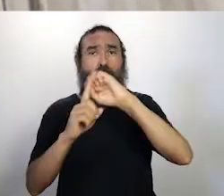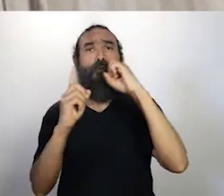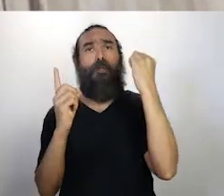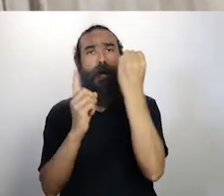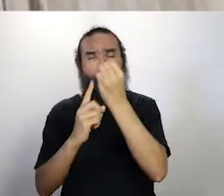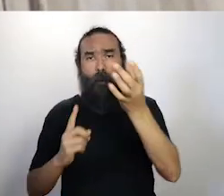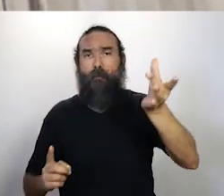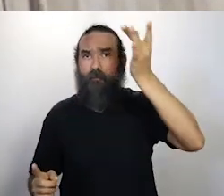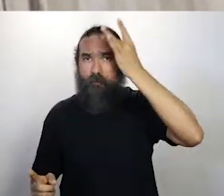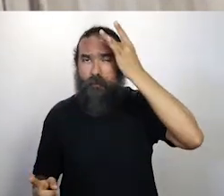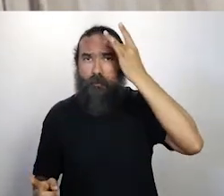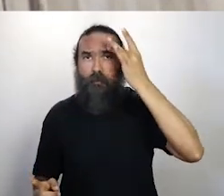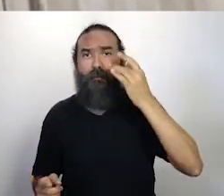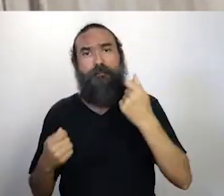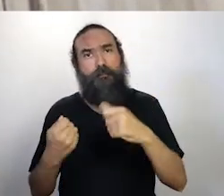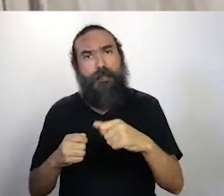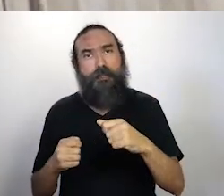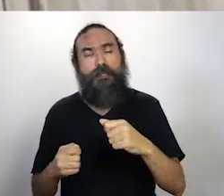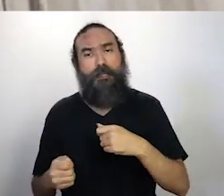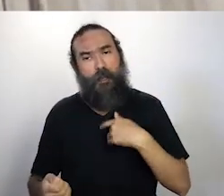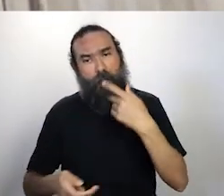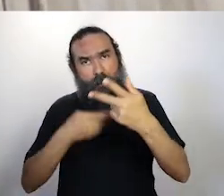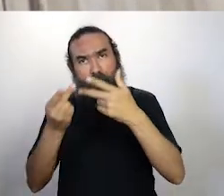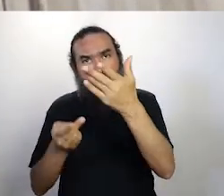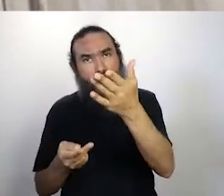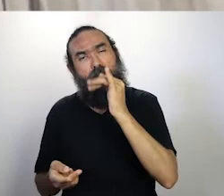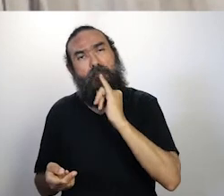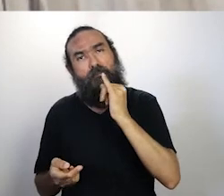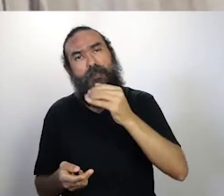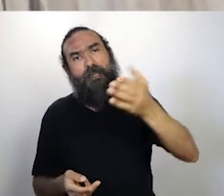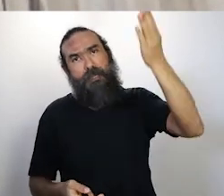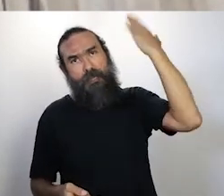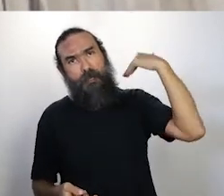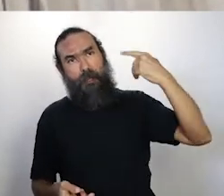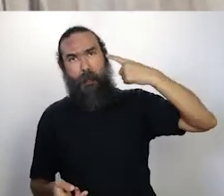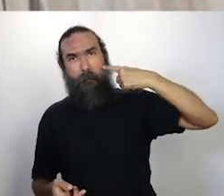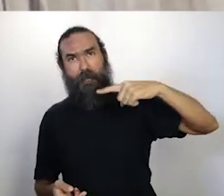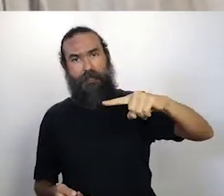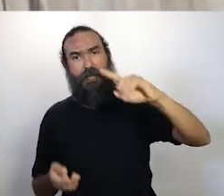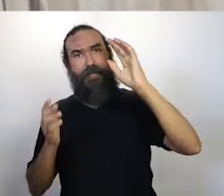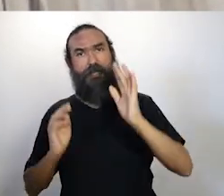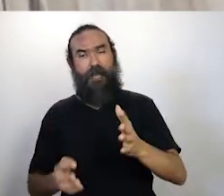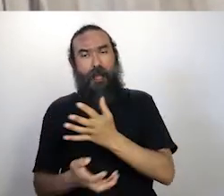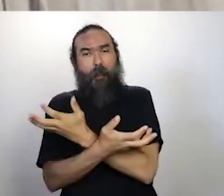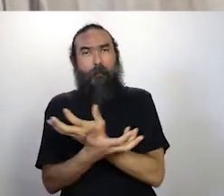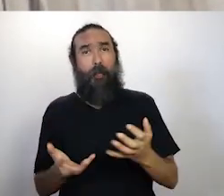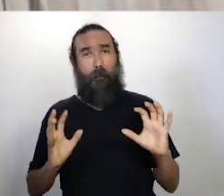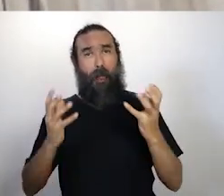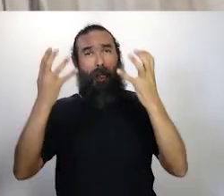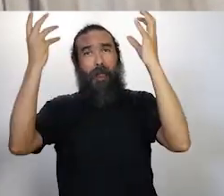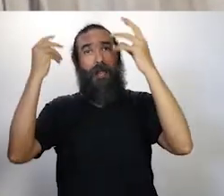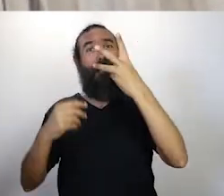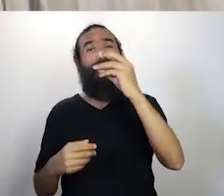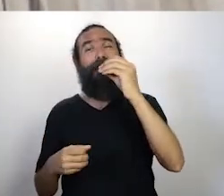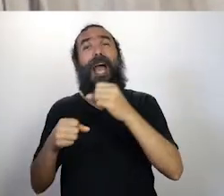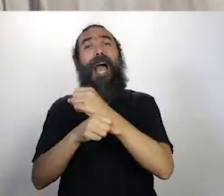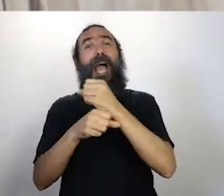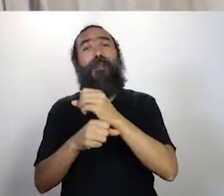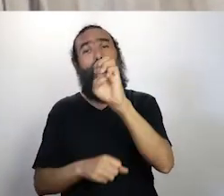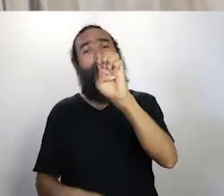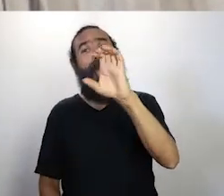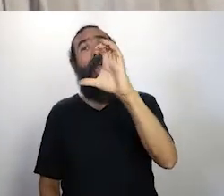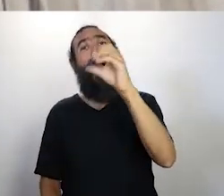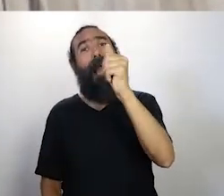enquanto a gente falava aqui. Semana passada, a gente comemorou 30 anos do ECA, no Estatuto da Criança e do Adolescente. Muitos avanços, quando você